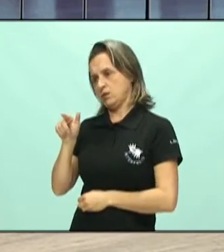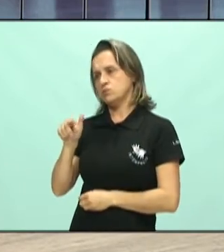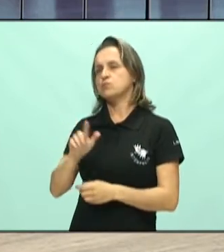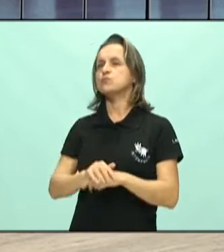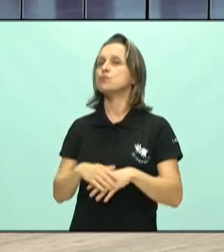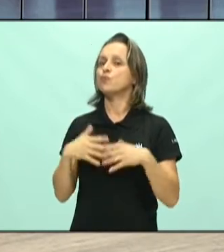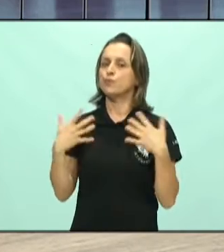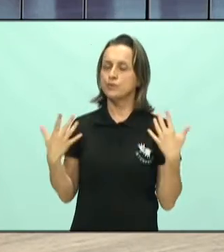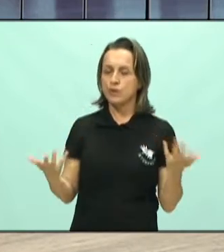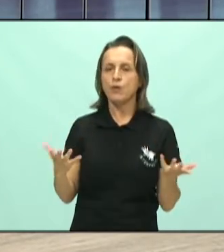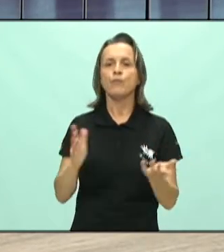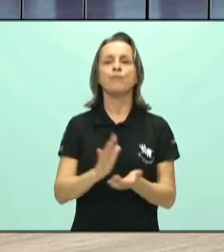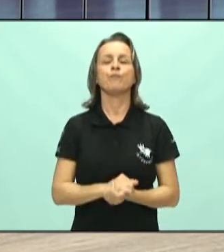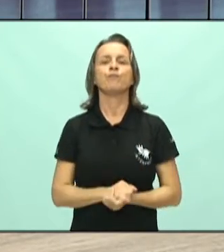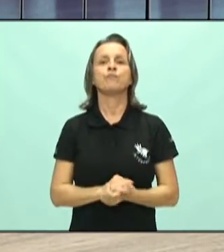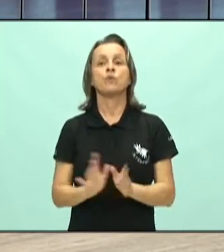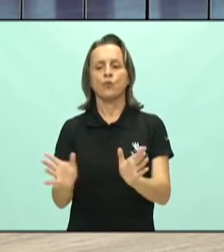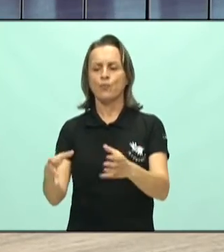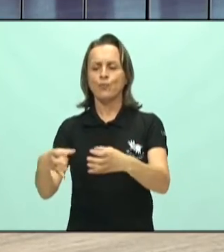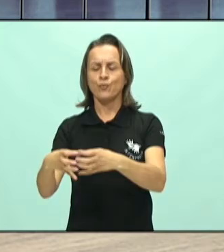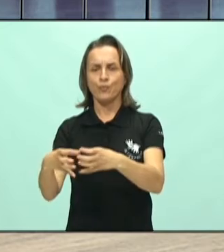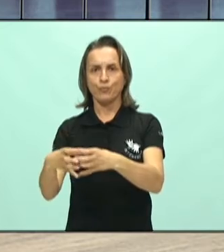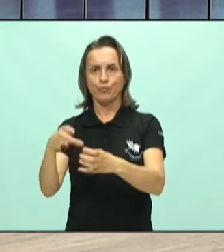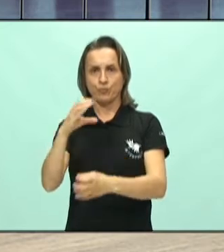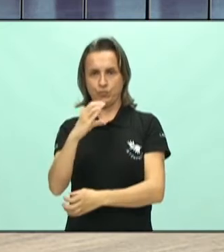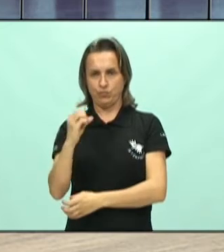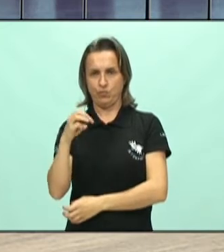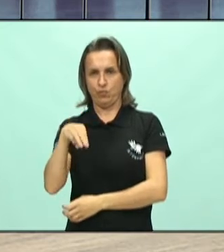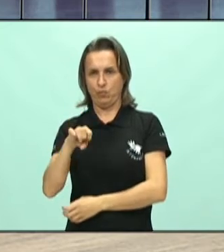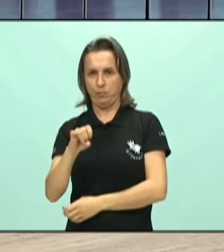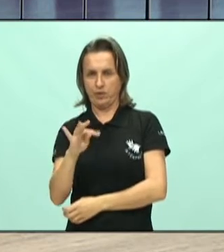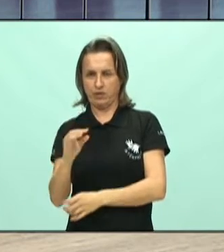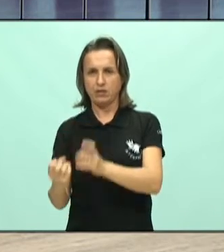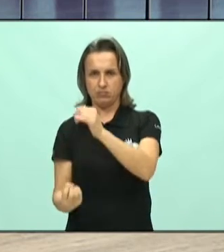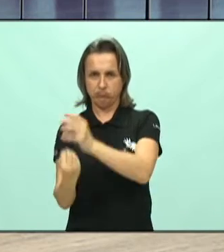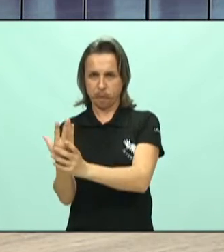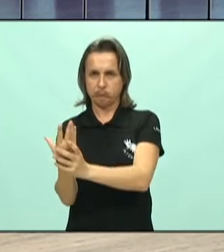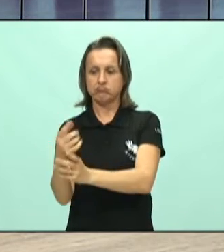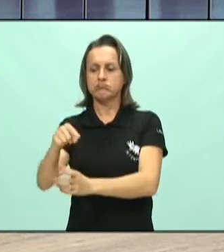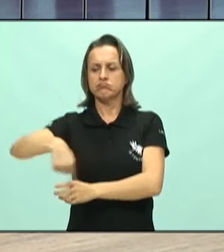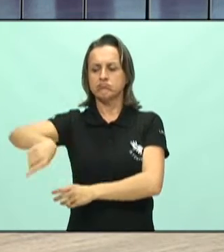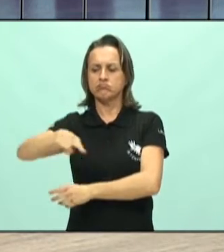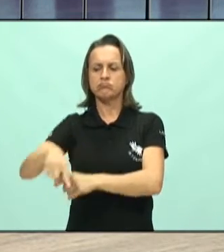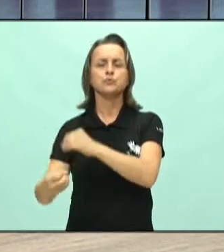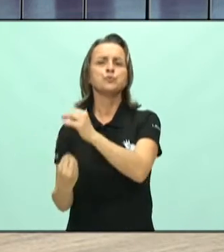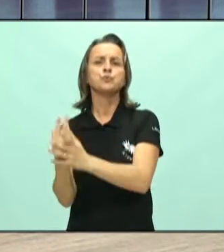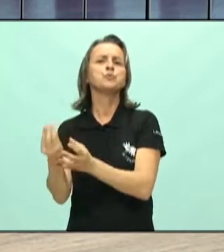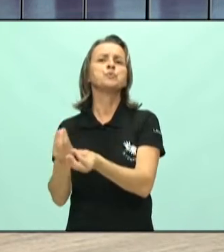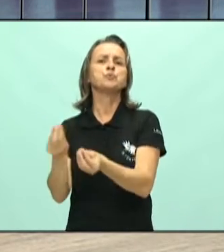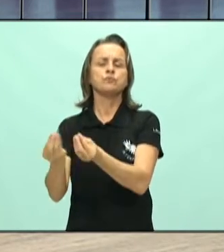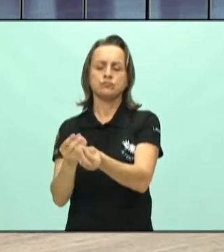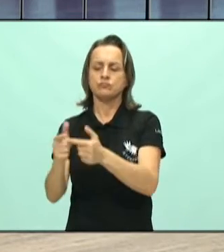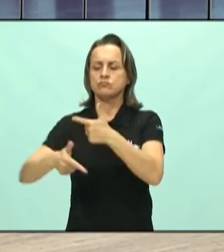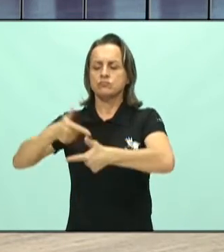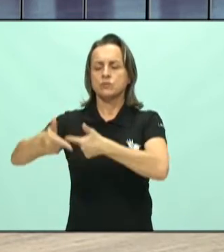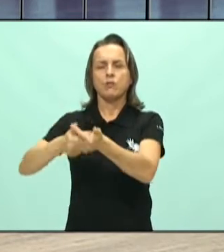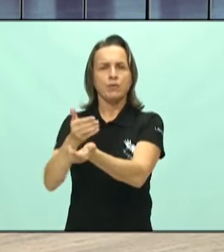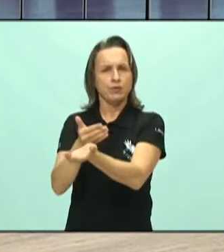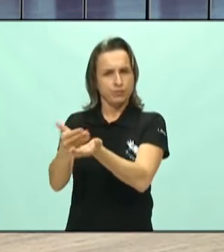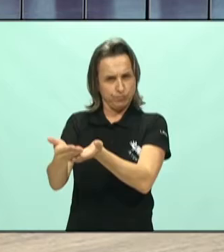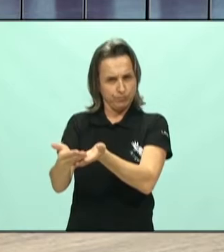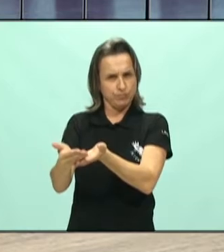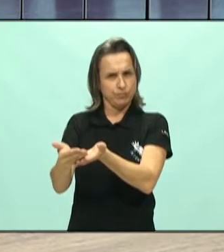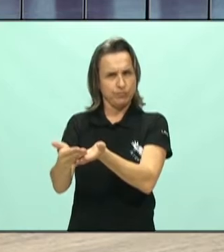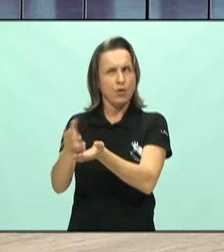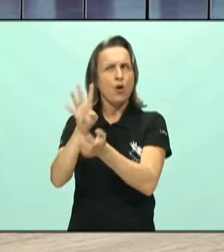comitê ele trabalha, é muito importante. O comitê, esse que foi criado, ele veio de um trabalho inicial feito no início do